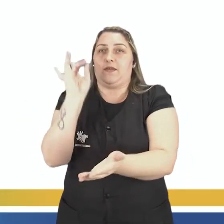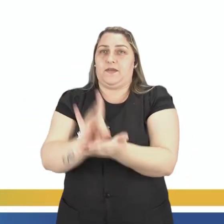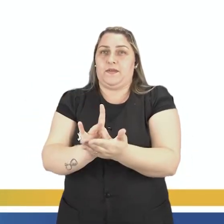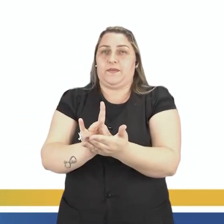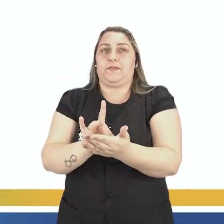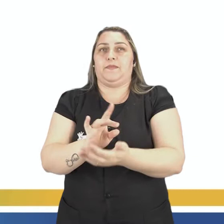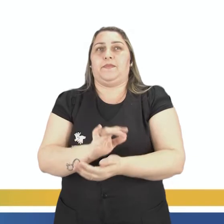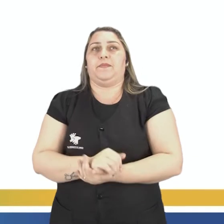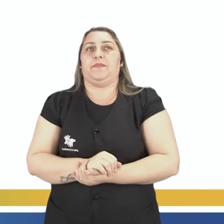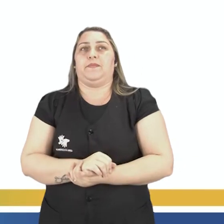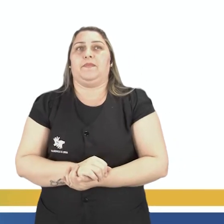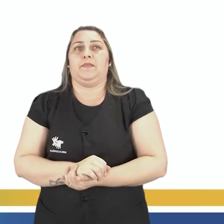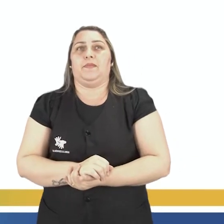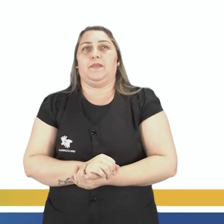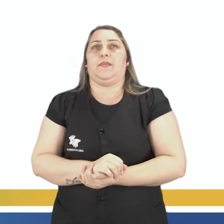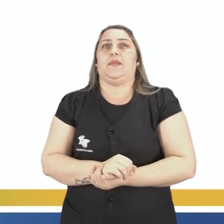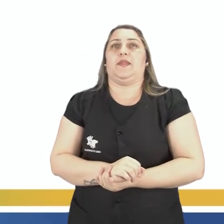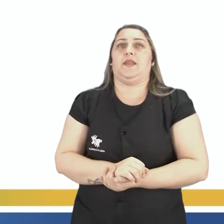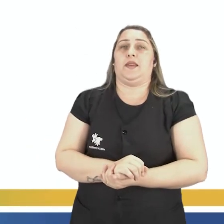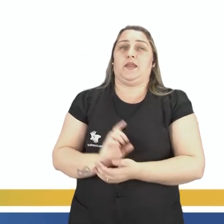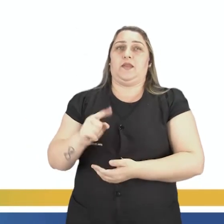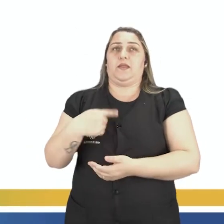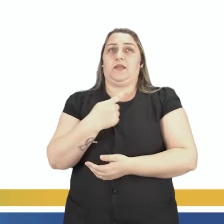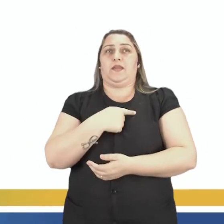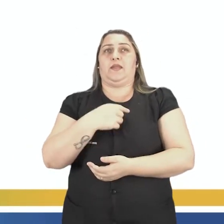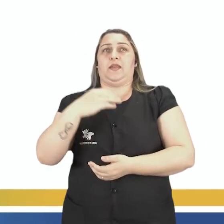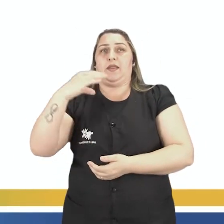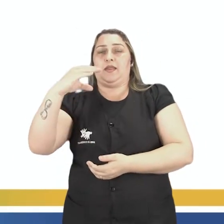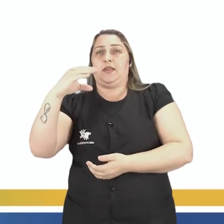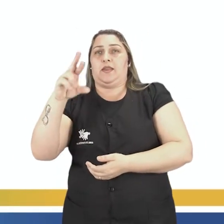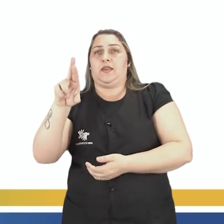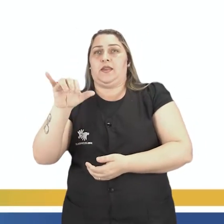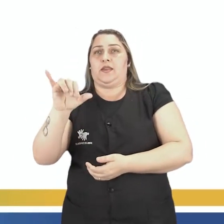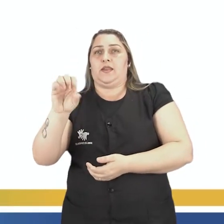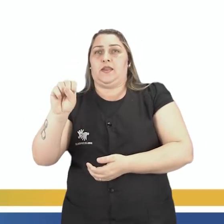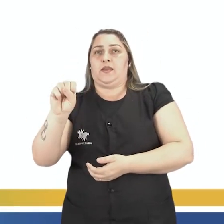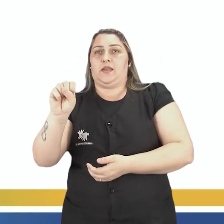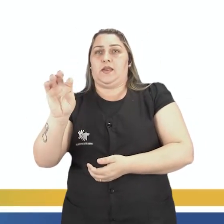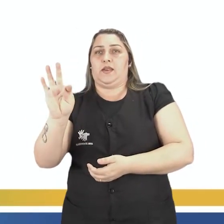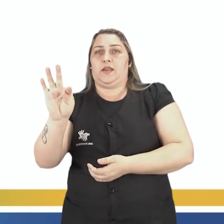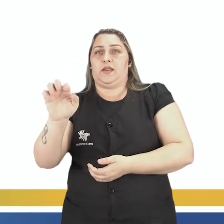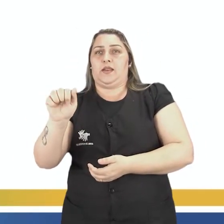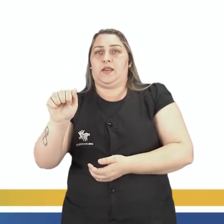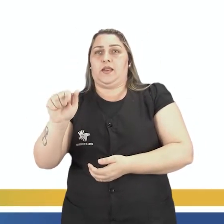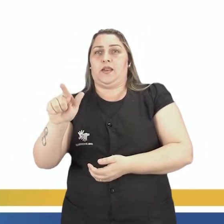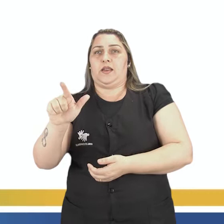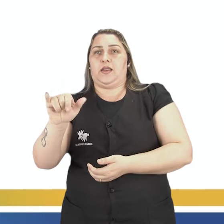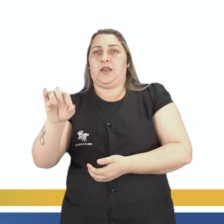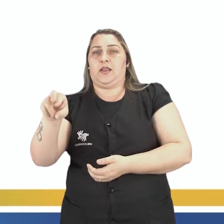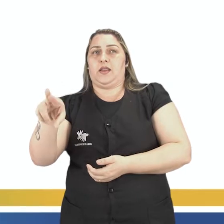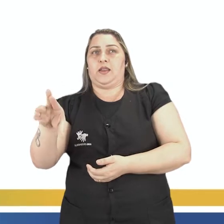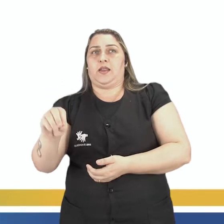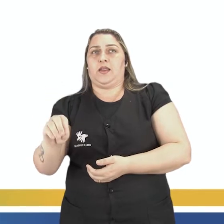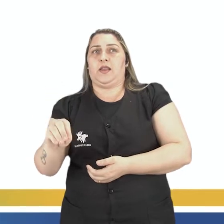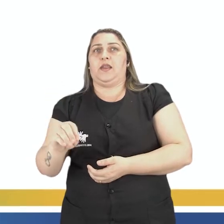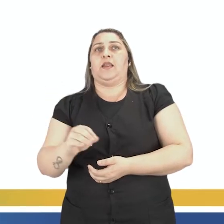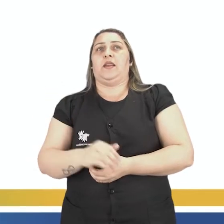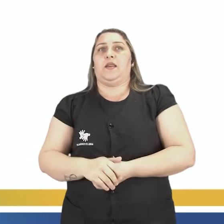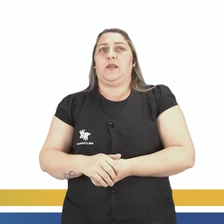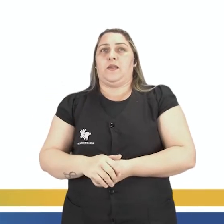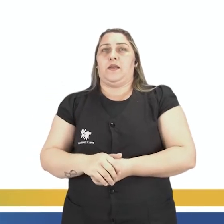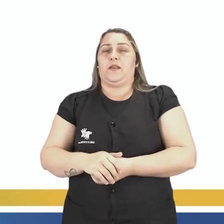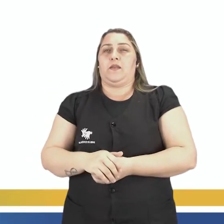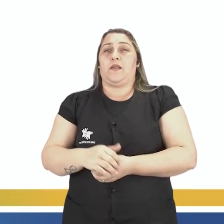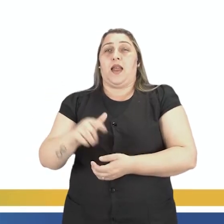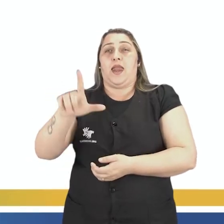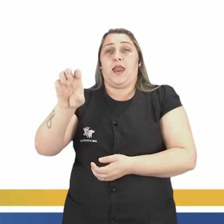correta. Em seguida, nós temos o cristalino. O cristalino, ele funciona como uma lente, é